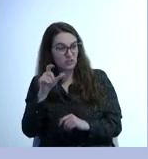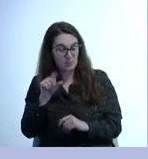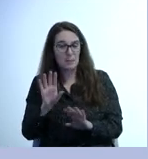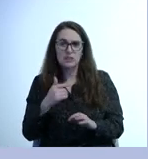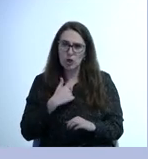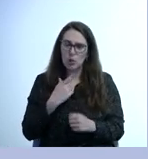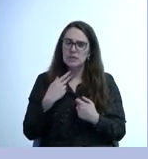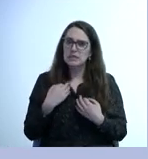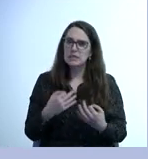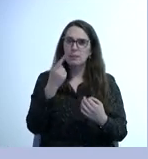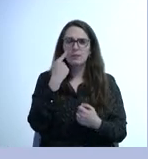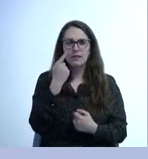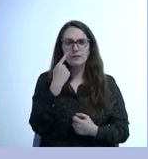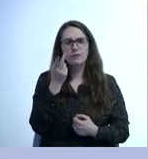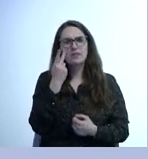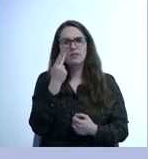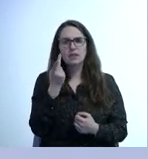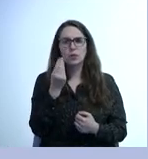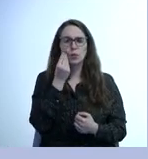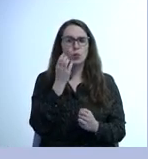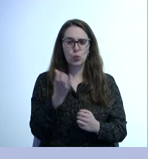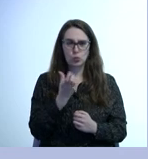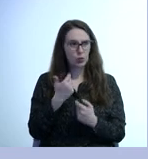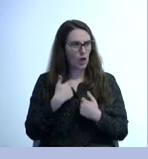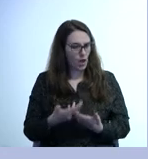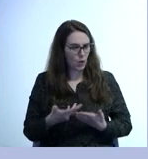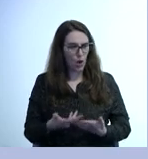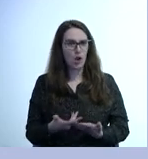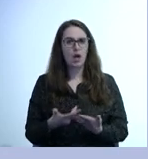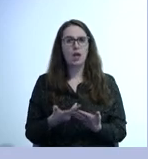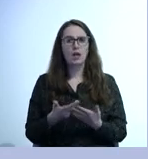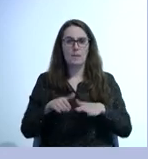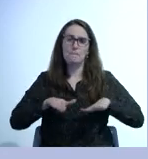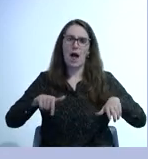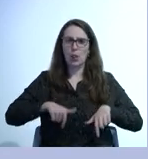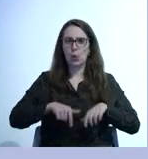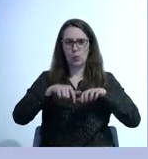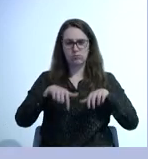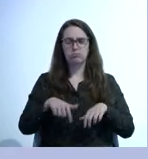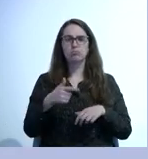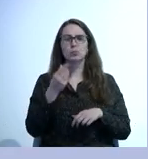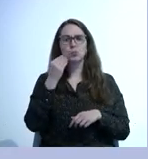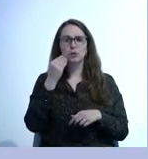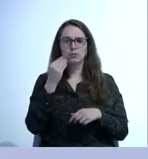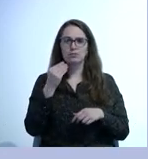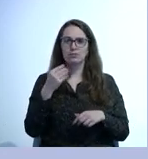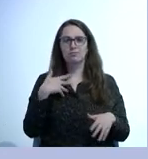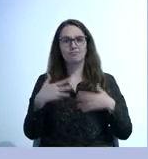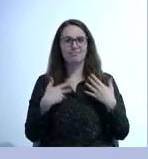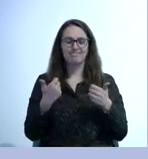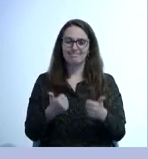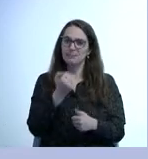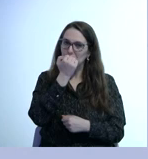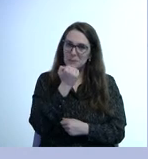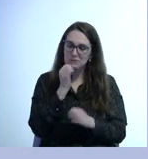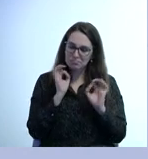vivi nesta cultura em que estamos agora aqui em cima deste palco, com todo o entusiasmo e todo o